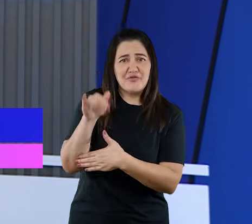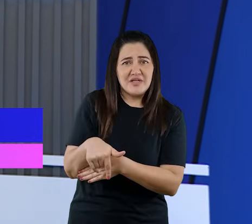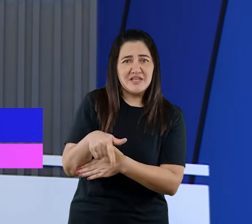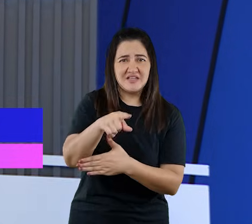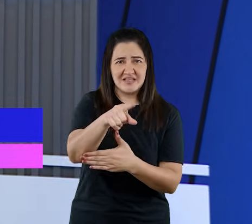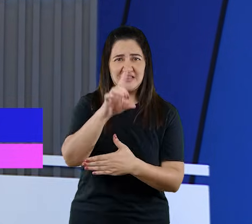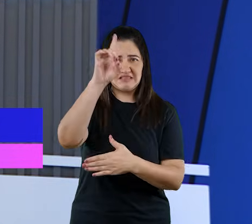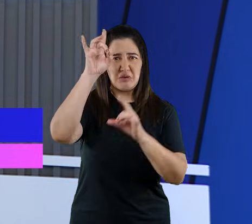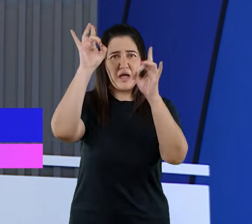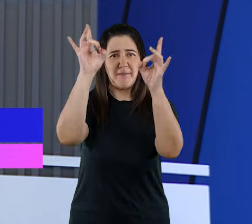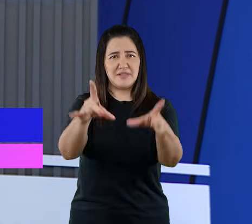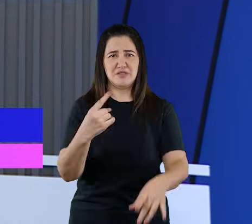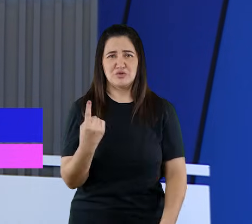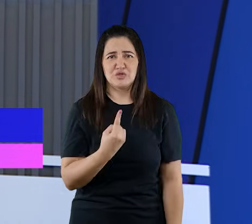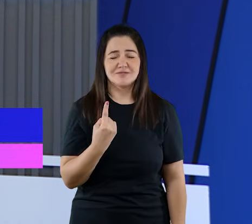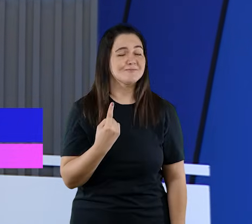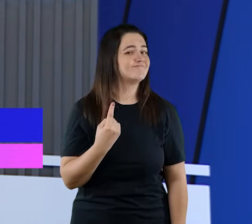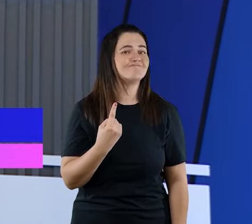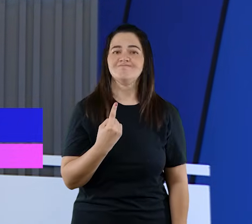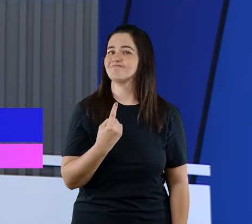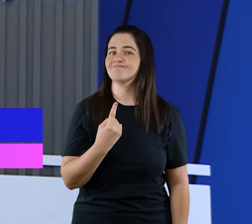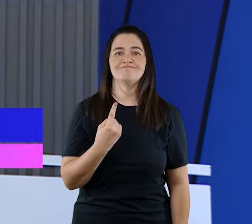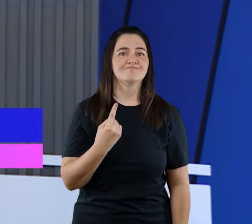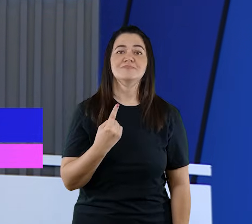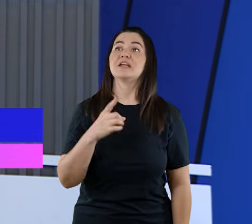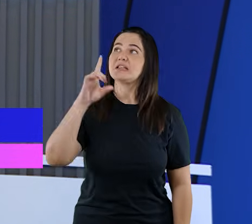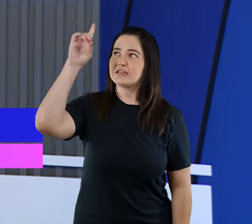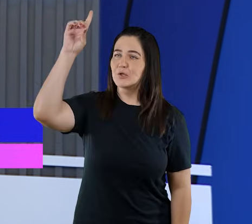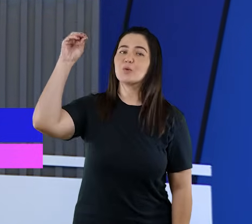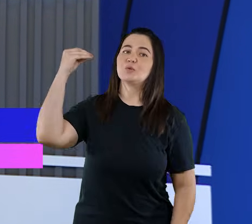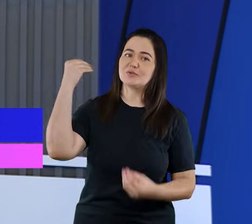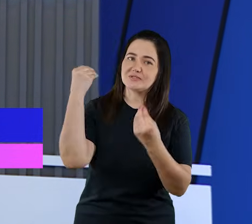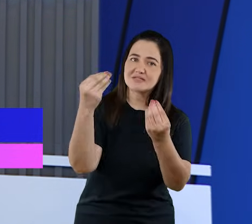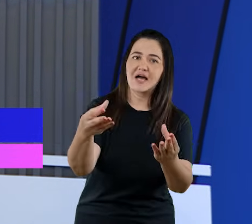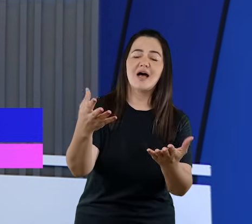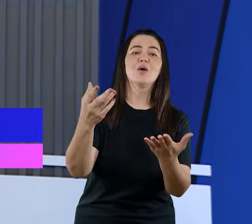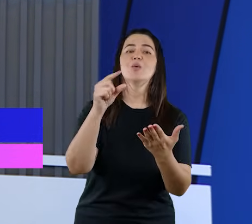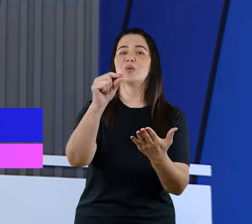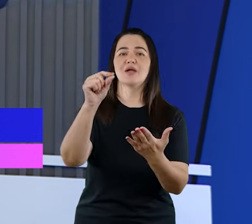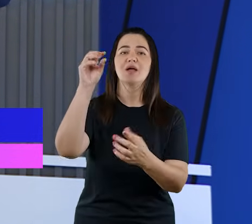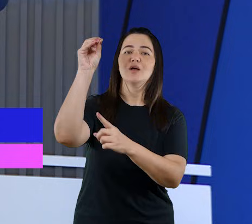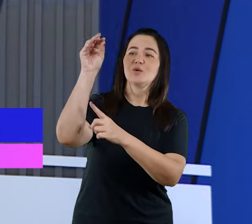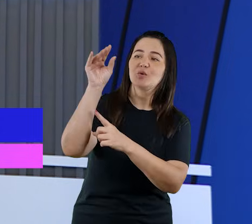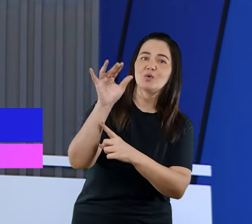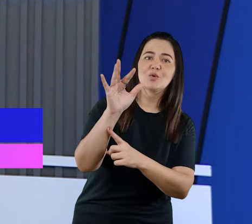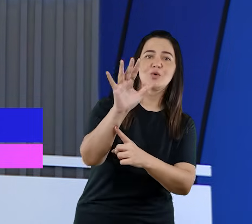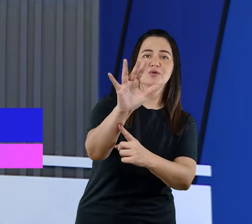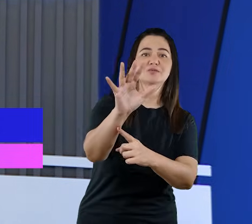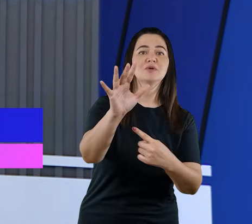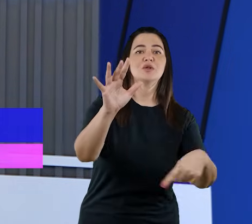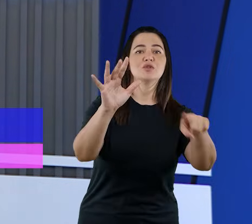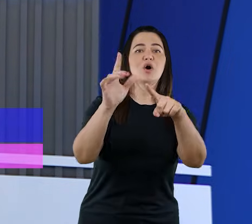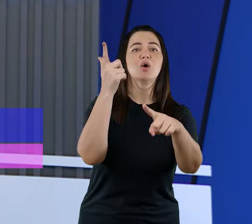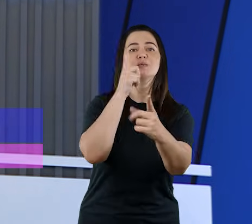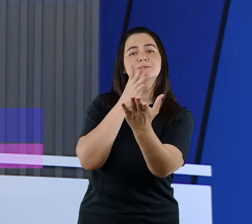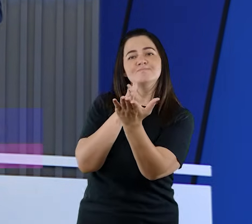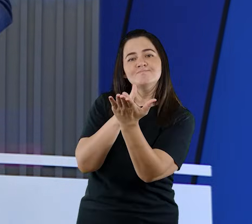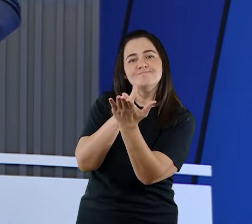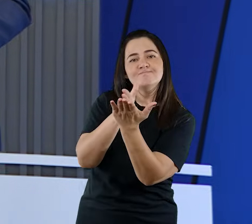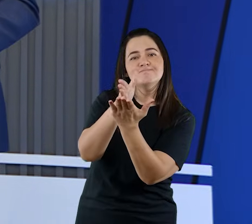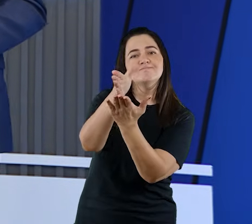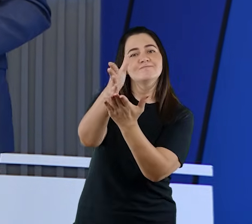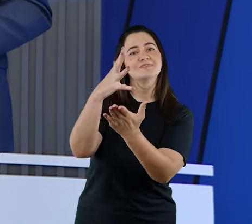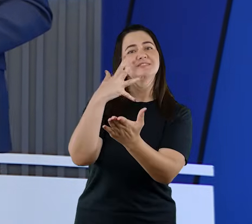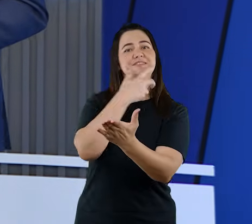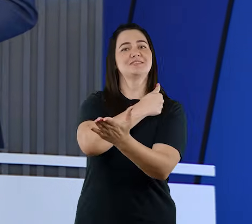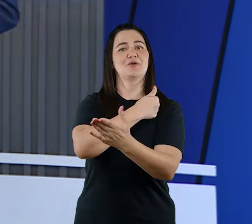exatamente tudo aquilo que precisamos para que consigamos chegar são e salvos no momento da volta